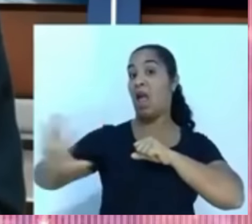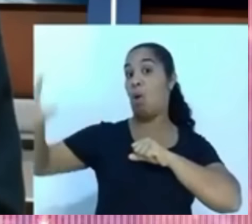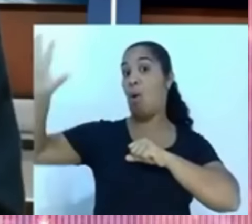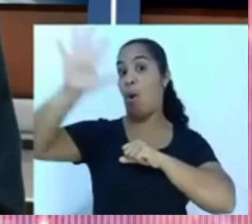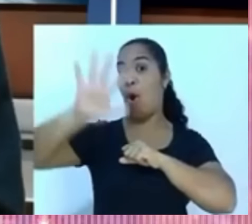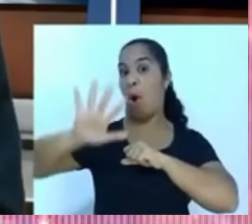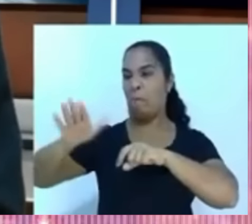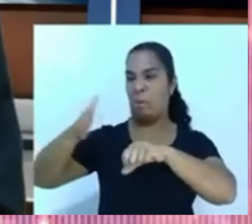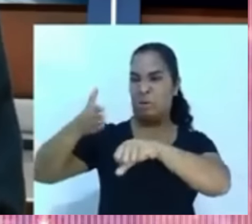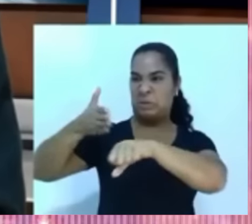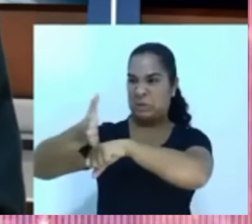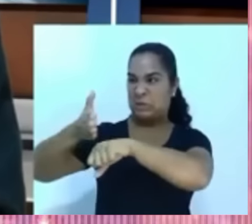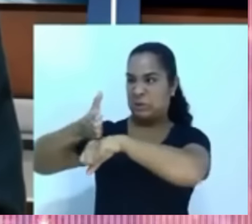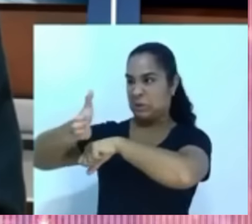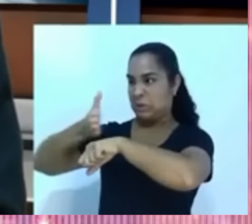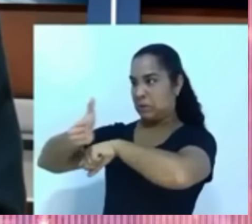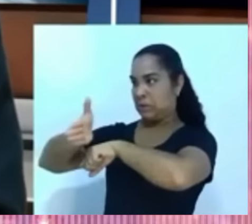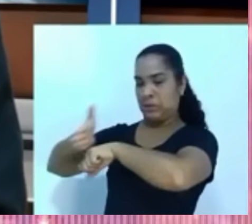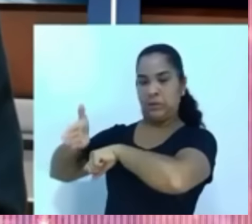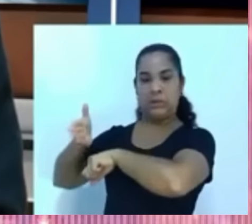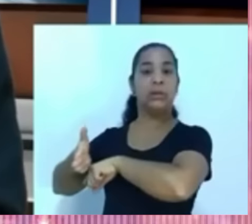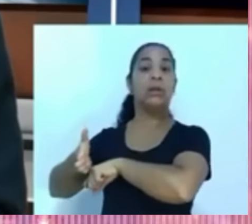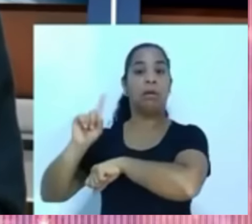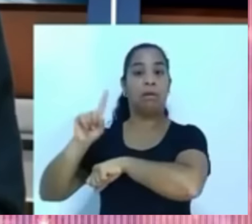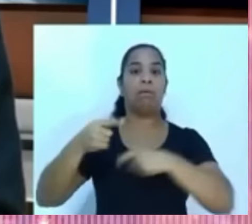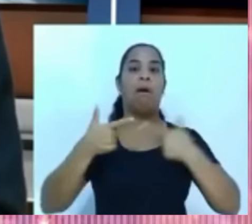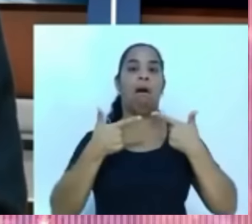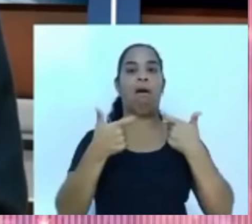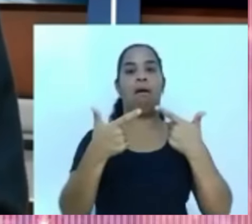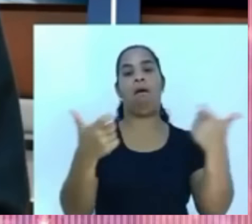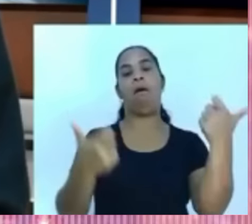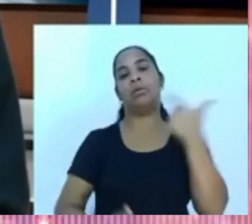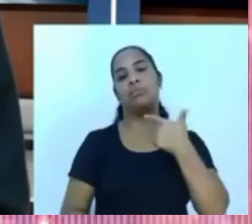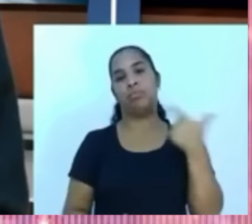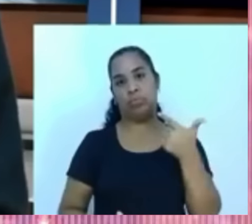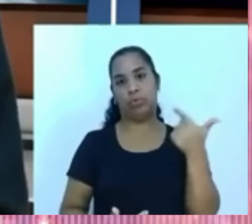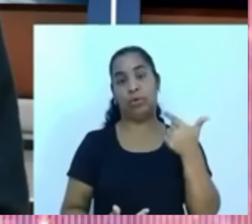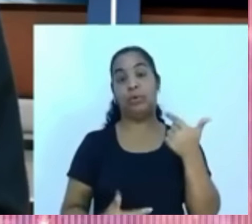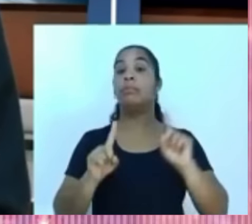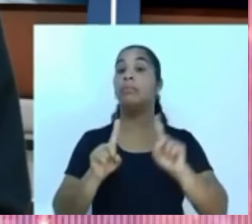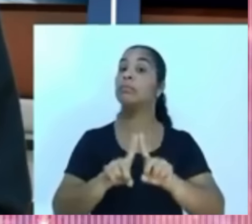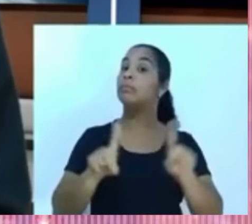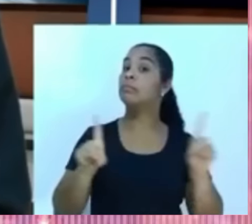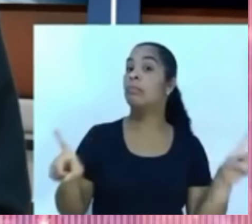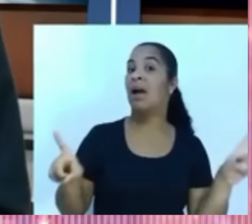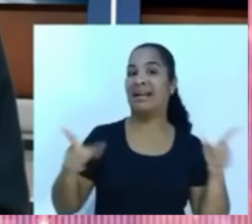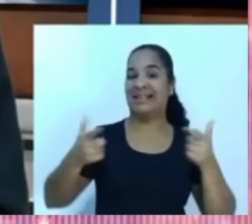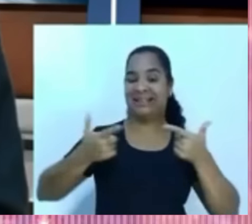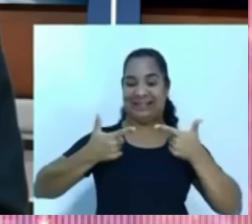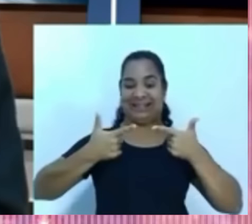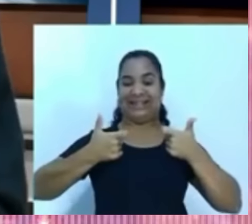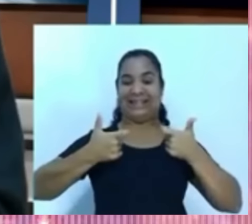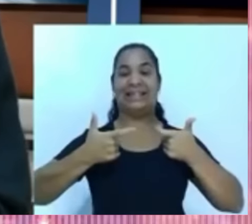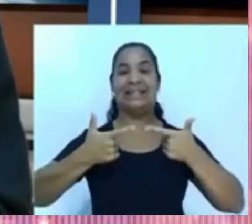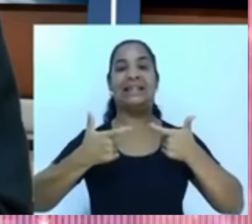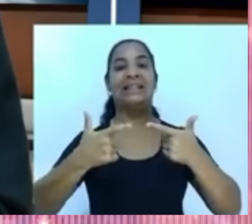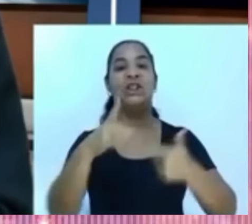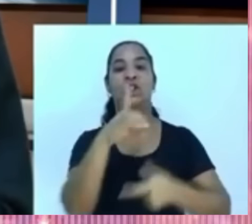mundo aturdido pela segunda guerra mundial no entanto a batalha do dia D na